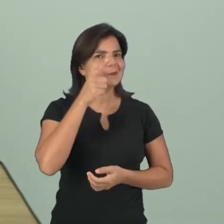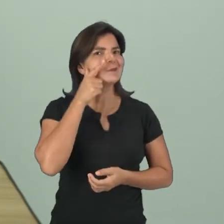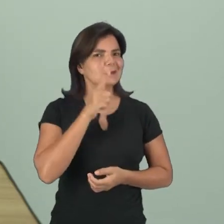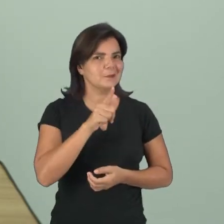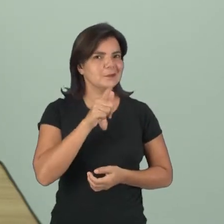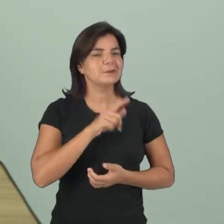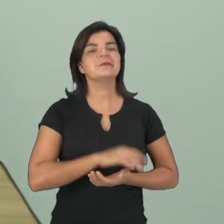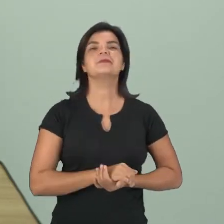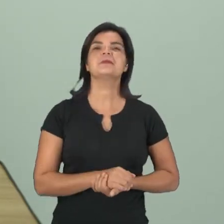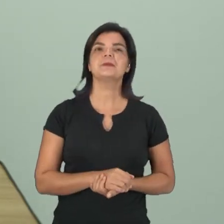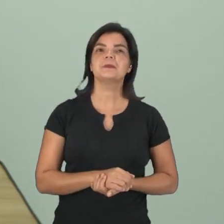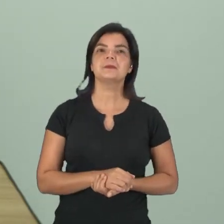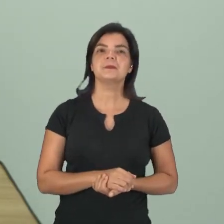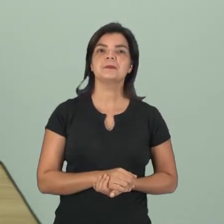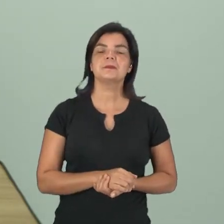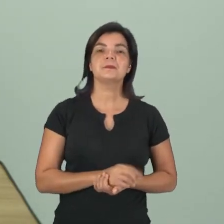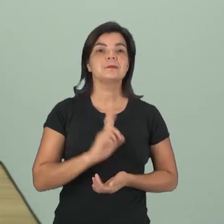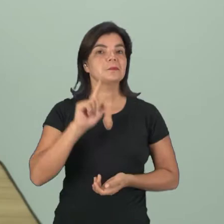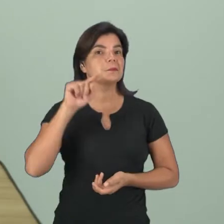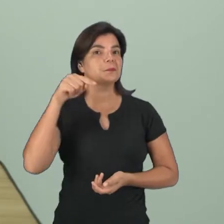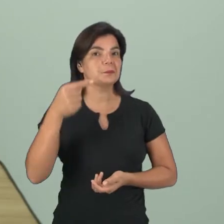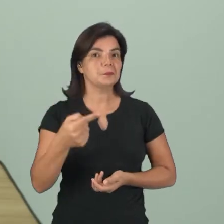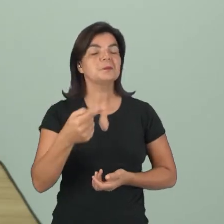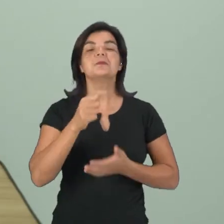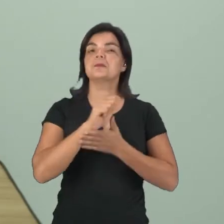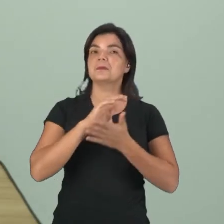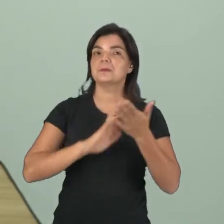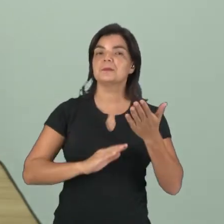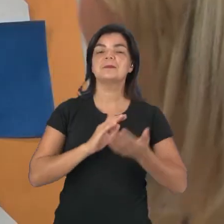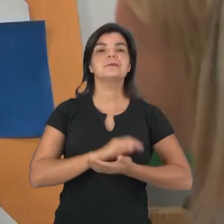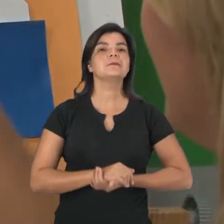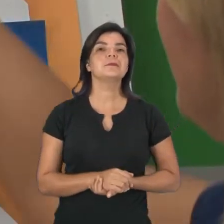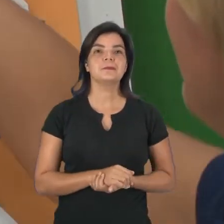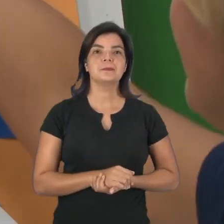acertou? Vamos para o próximo desafio?